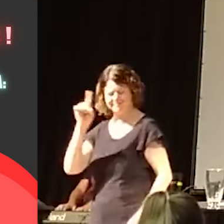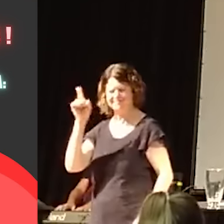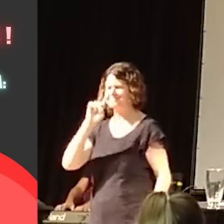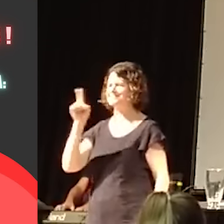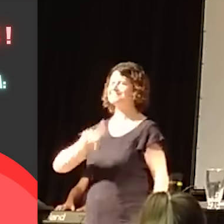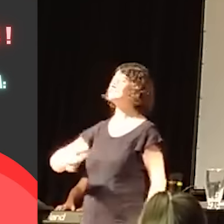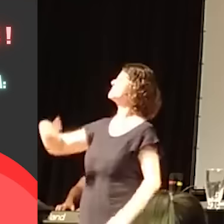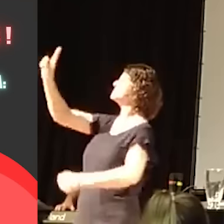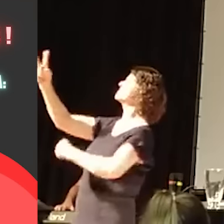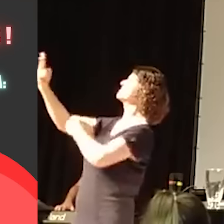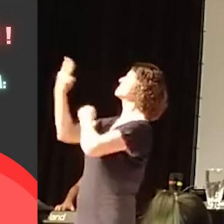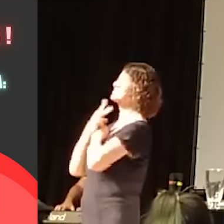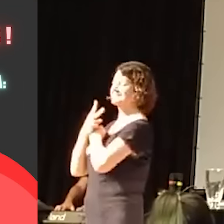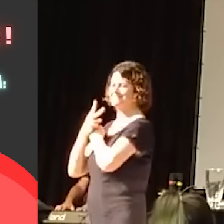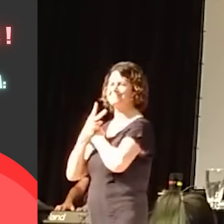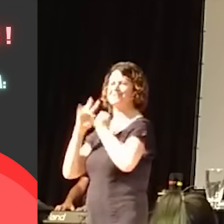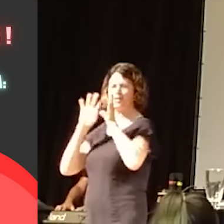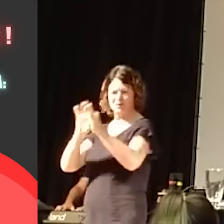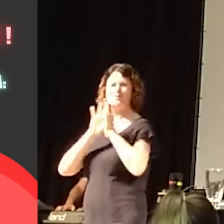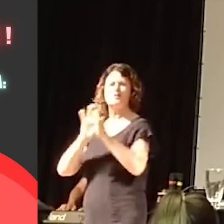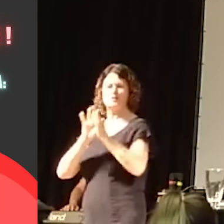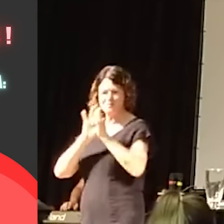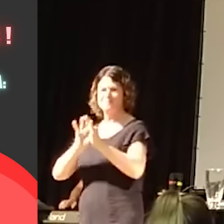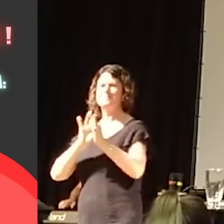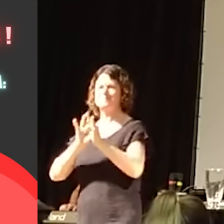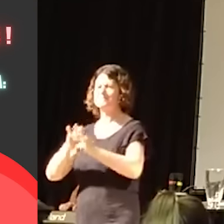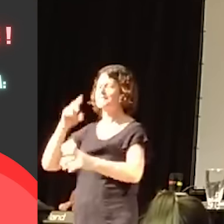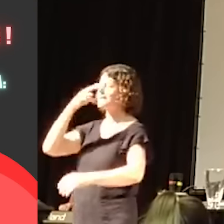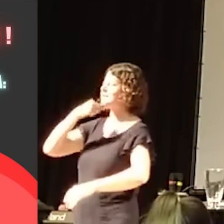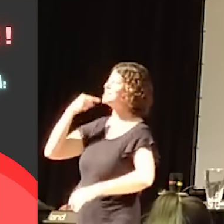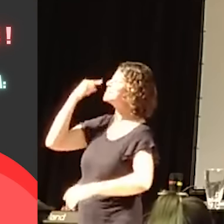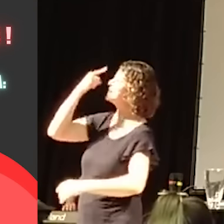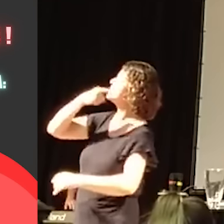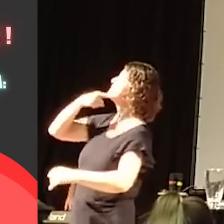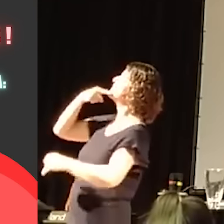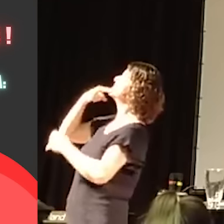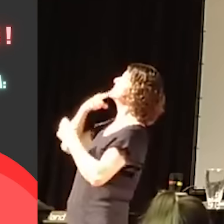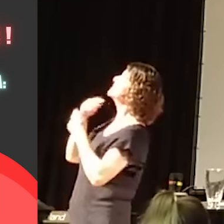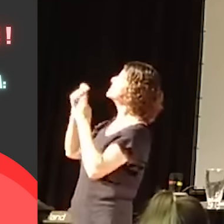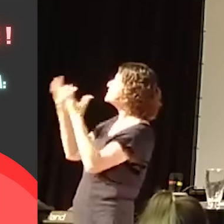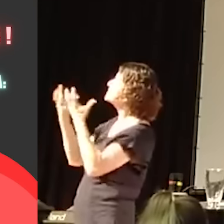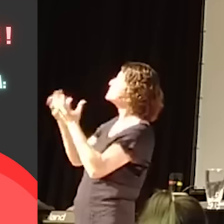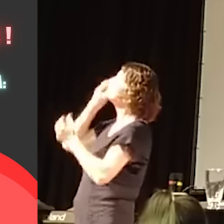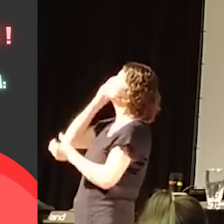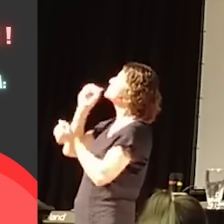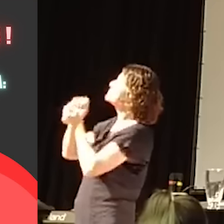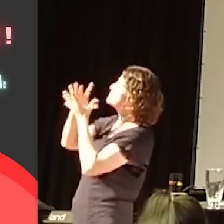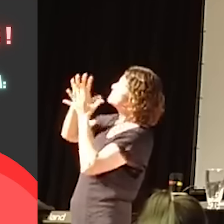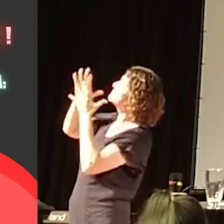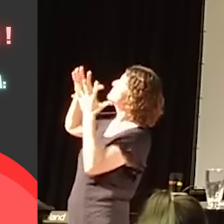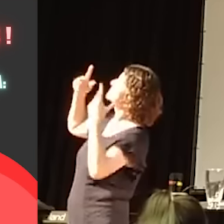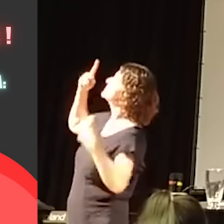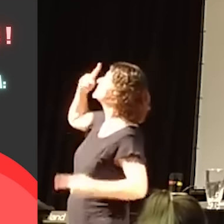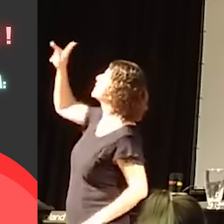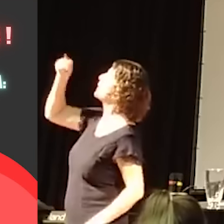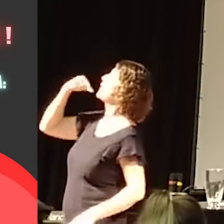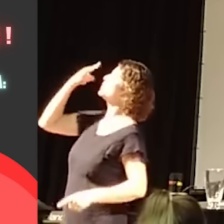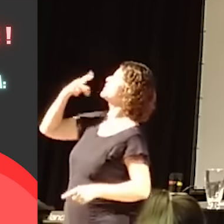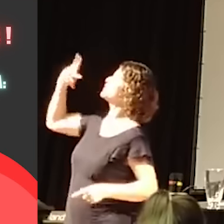mas o Senhor é conosco e sobre a nossa face ó pai brilha o teu rosto a tua